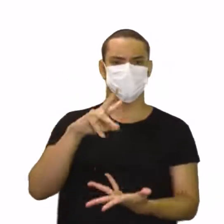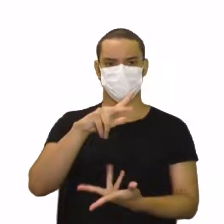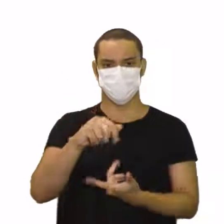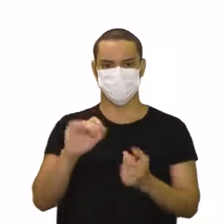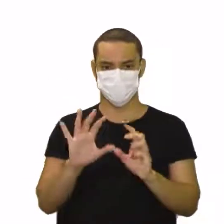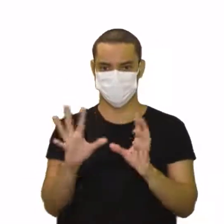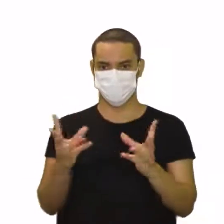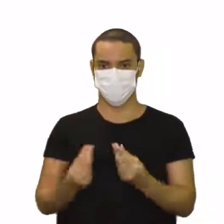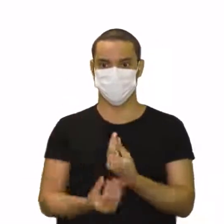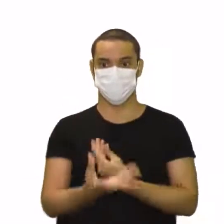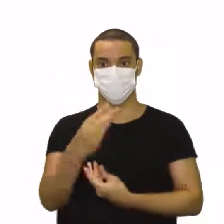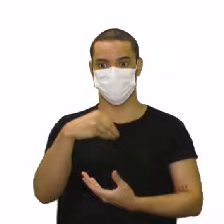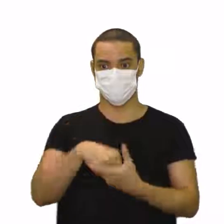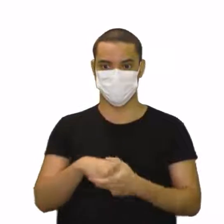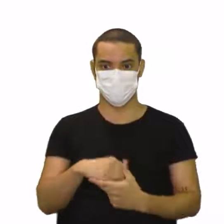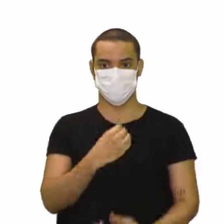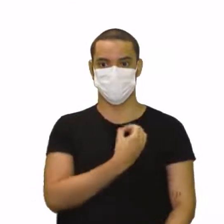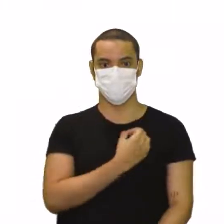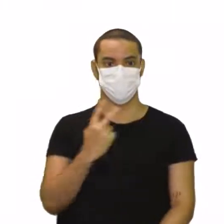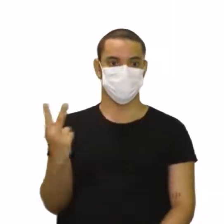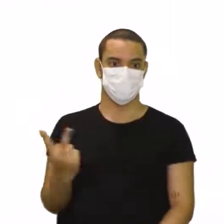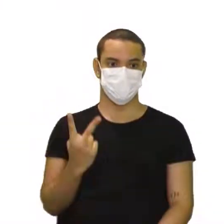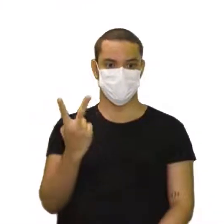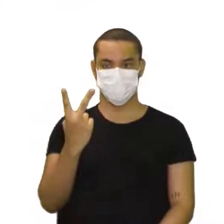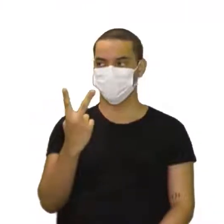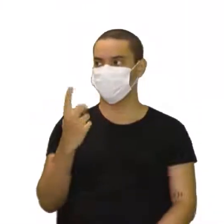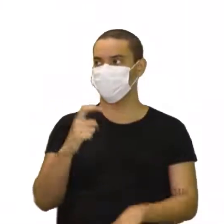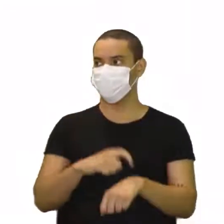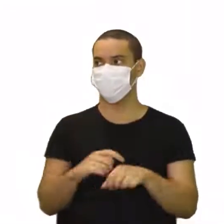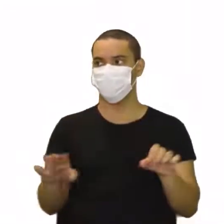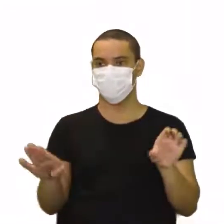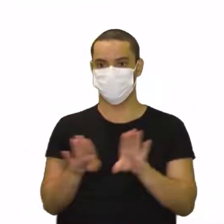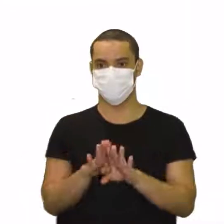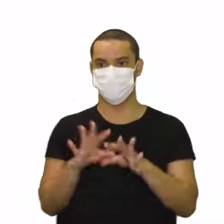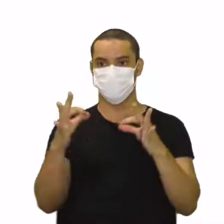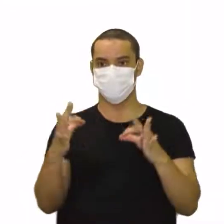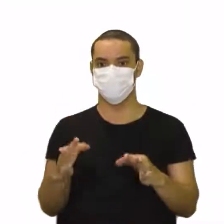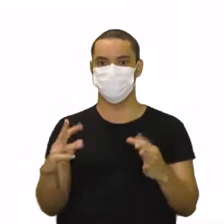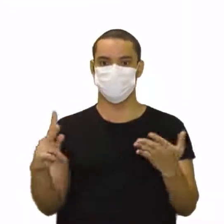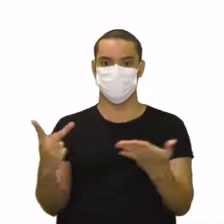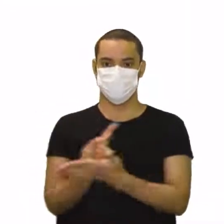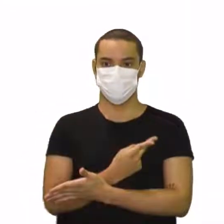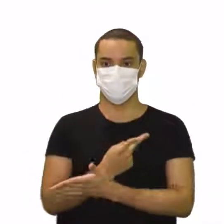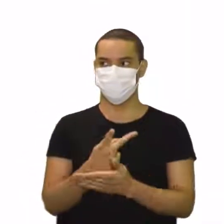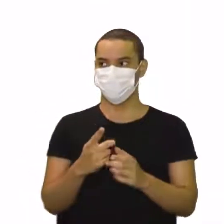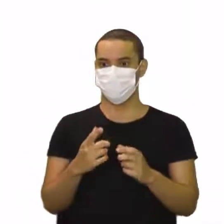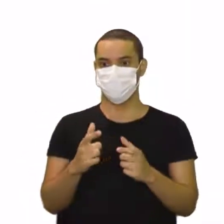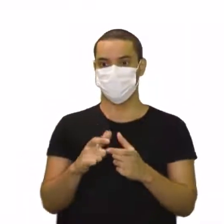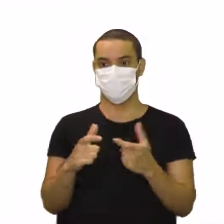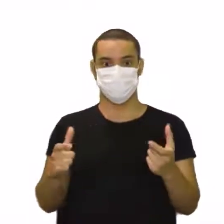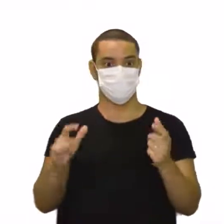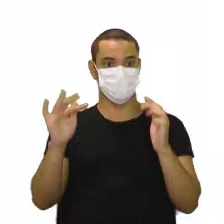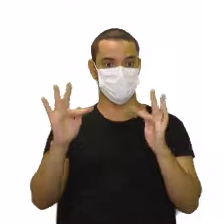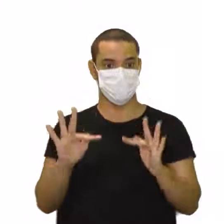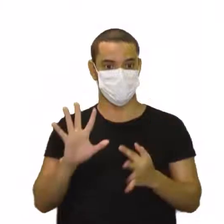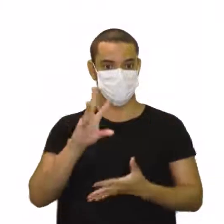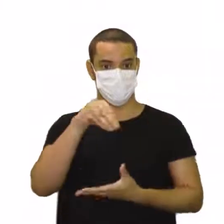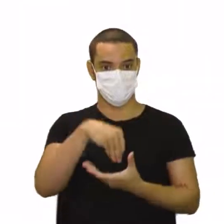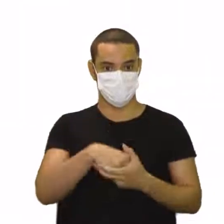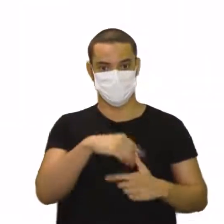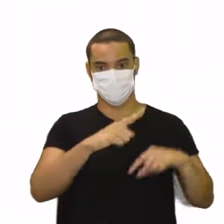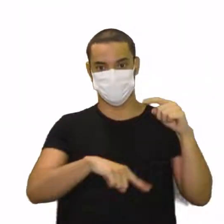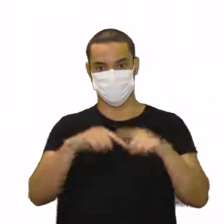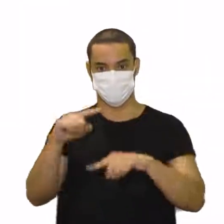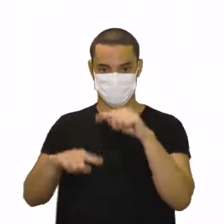partículas subatômicas, os valores instantâneos de certos pares de grandezas físicas, denominadas